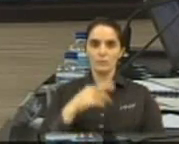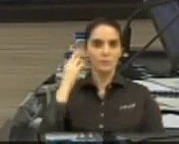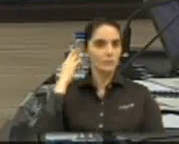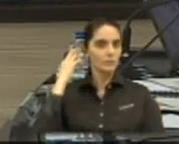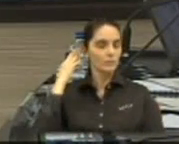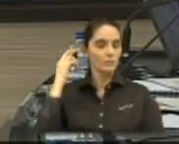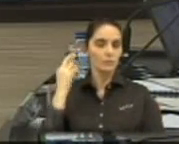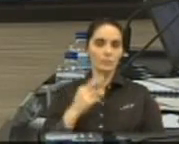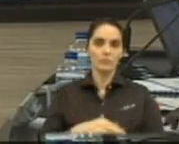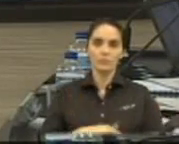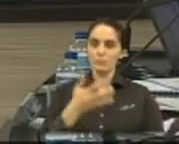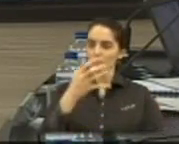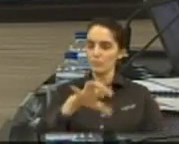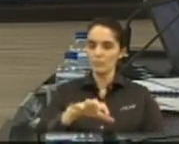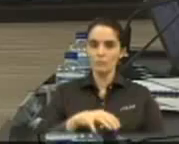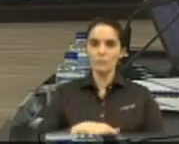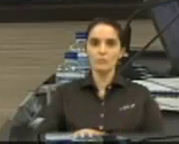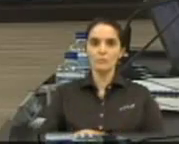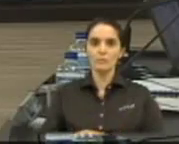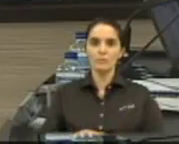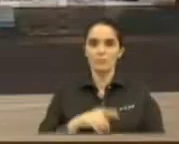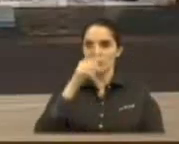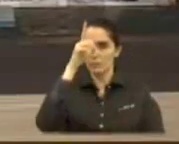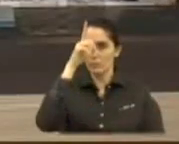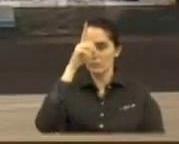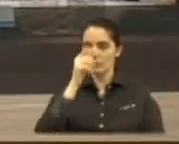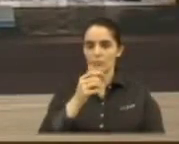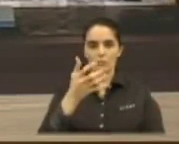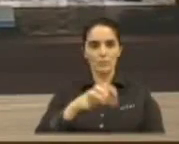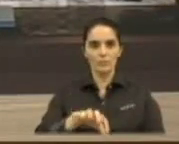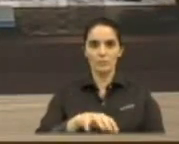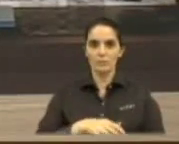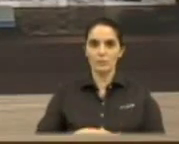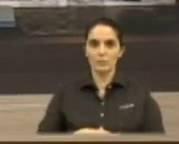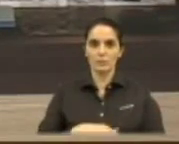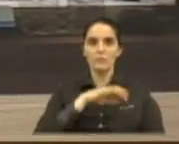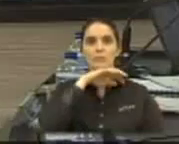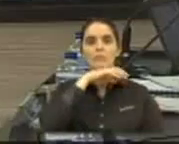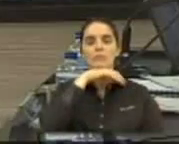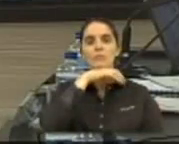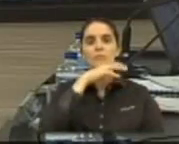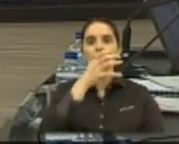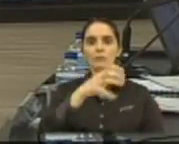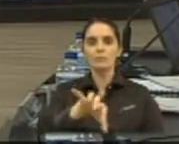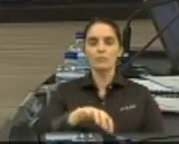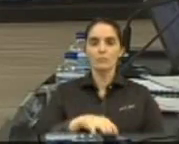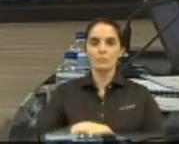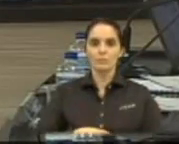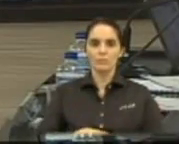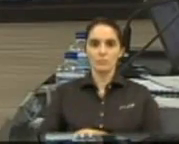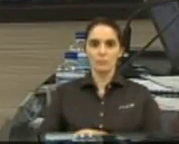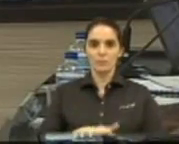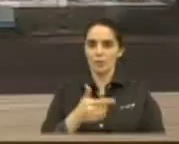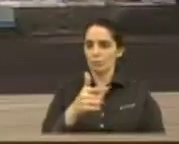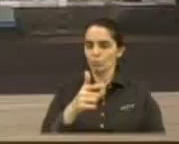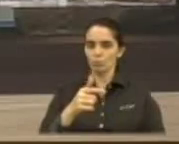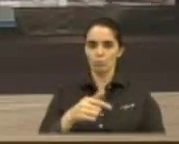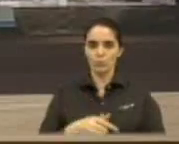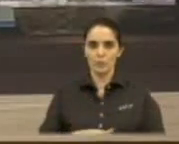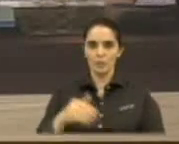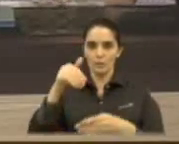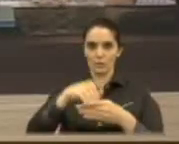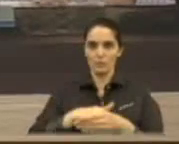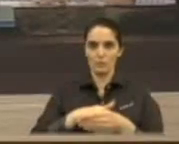Ronei. Dispenso. Lemão. Dispenso. Tigrão. Dispenso. Não havendo mais quem queira,